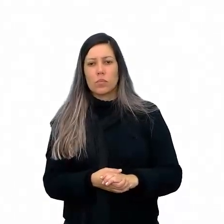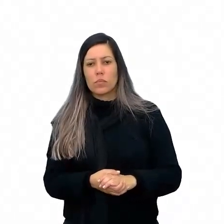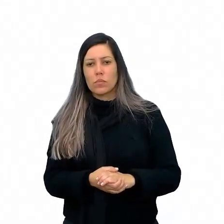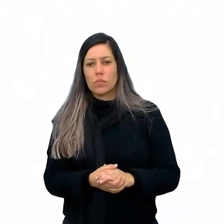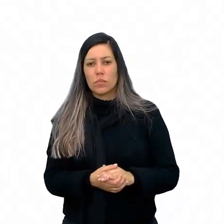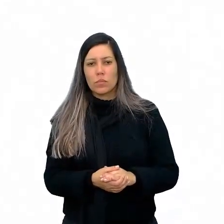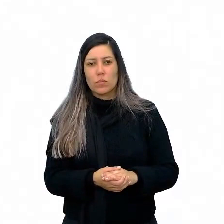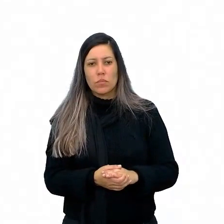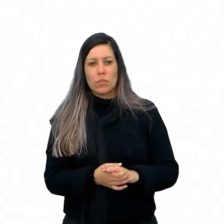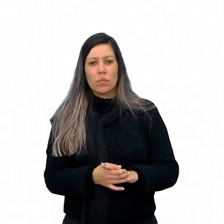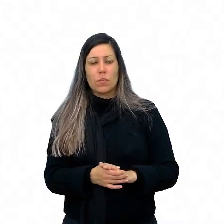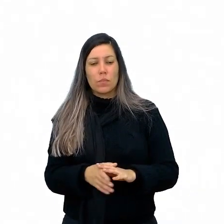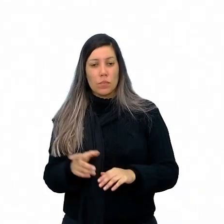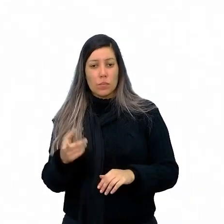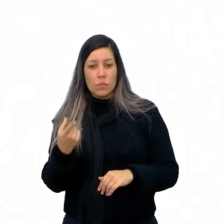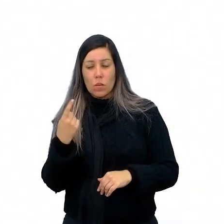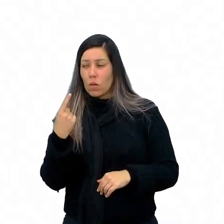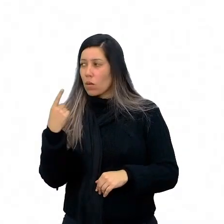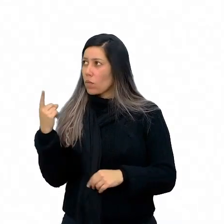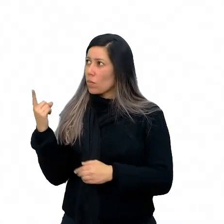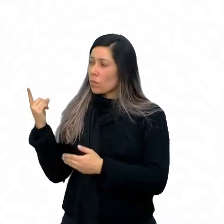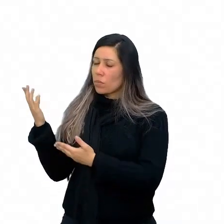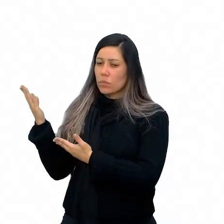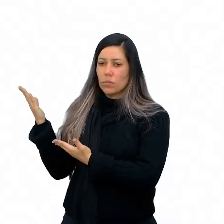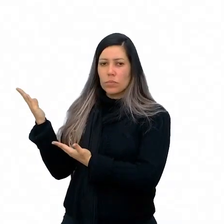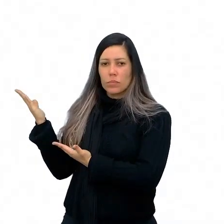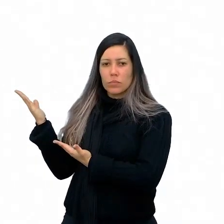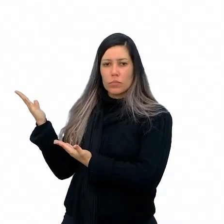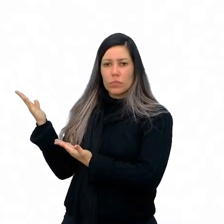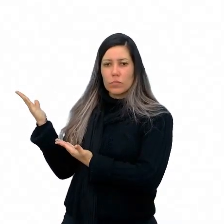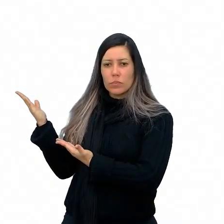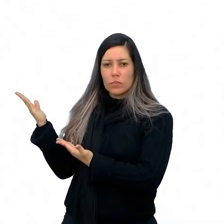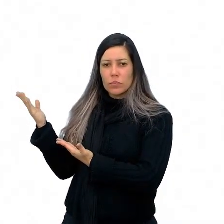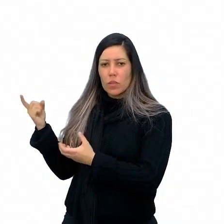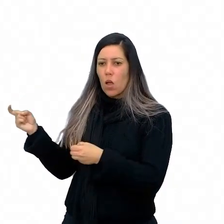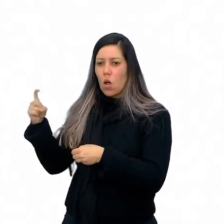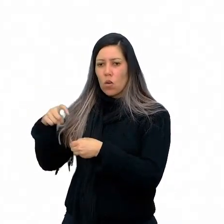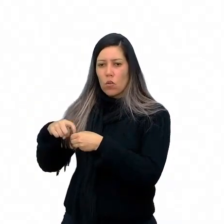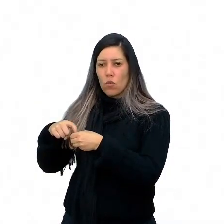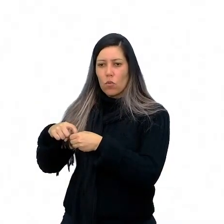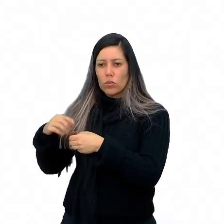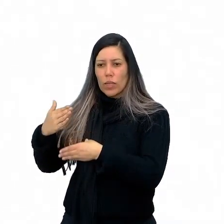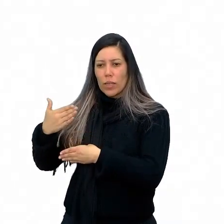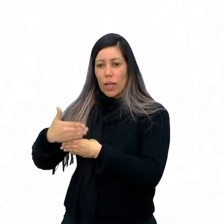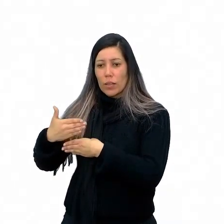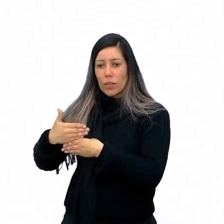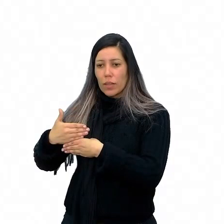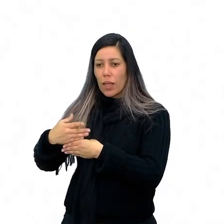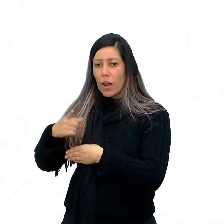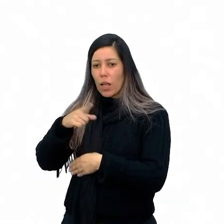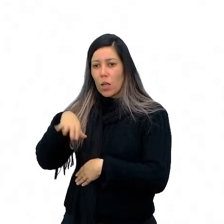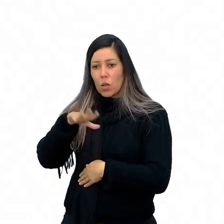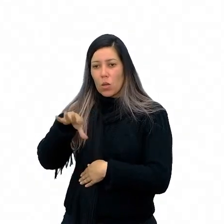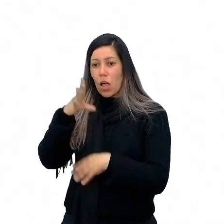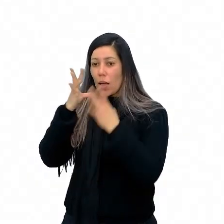condição aqui, até voltei a tela para a gente poder ter um olhar atento agora, tá certo?